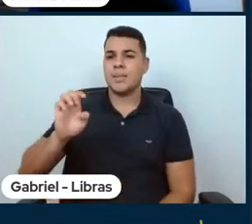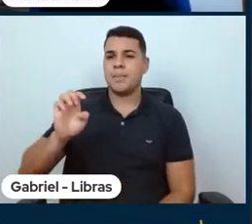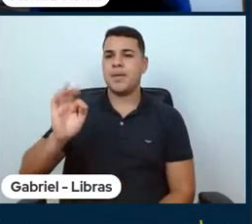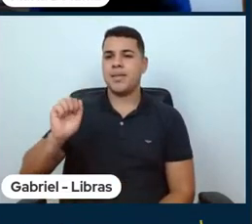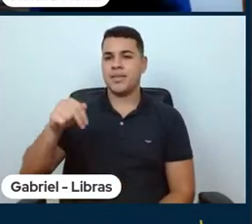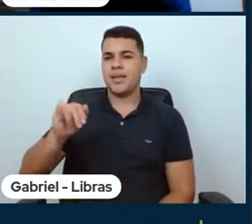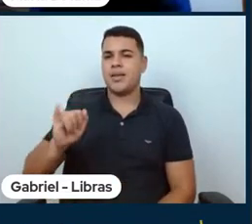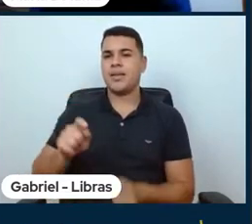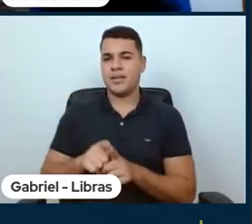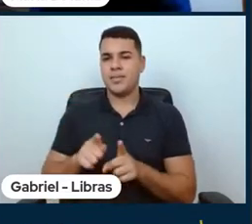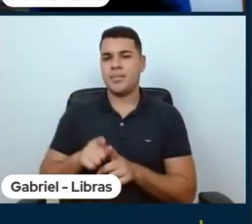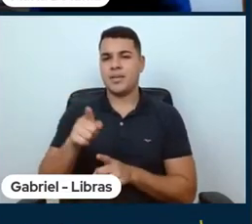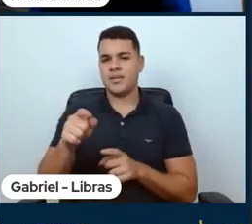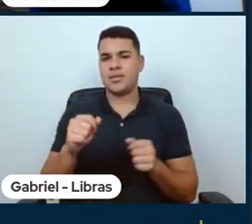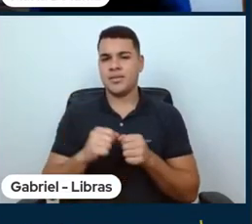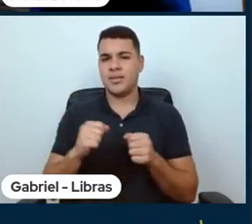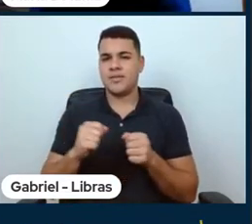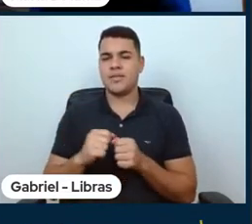B?